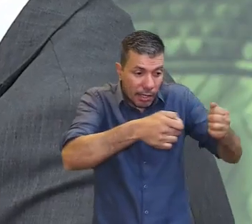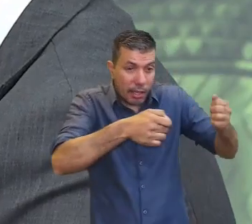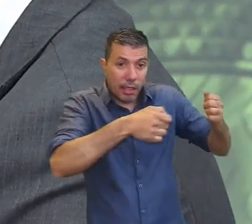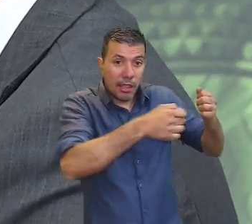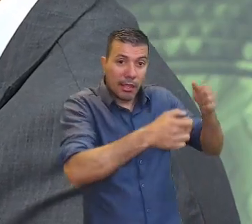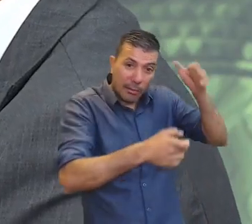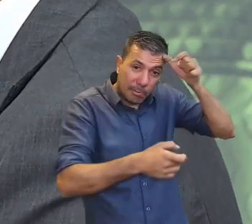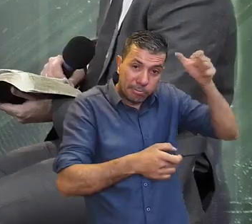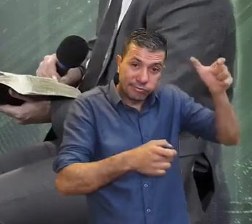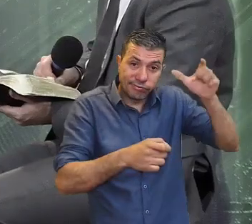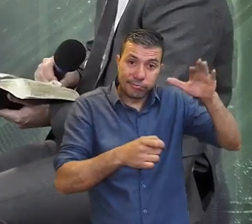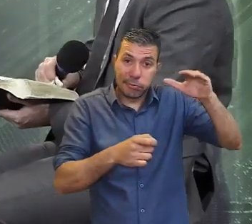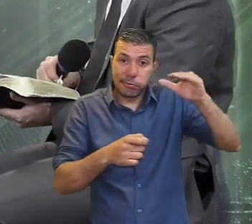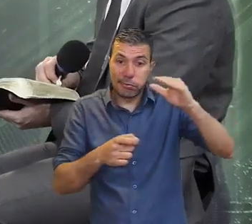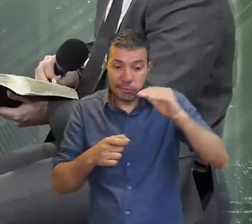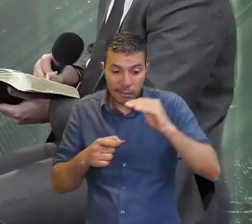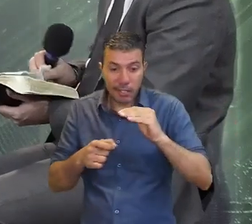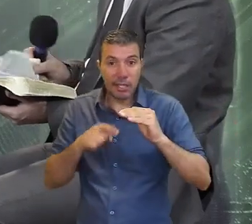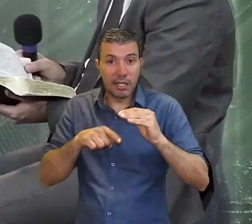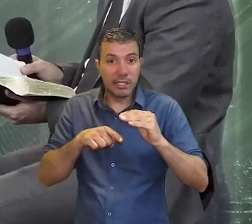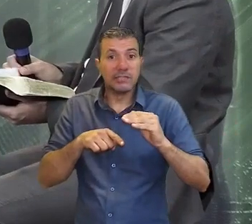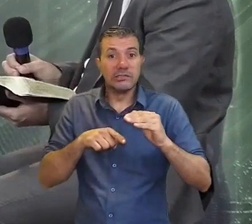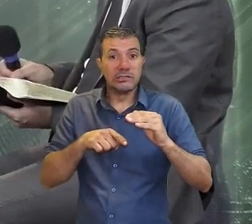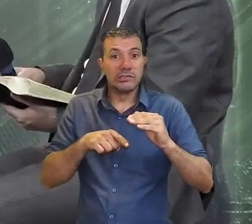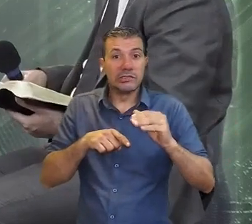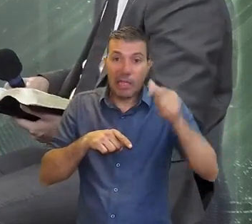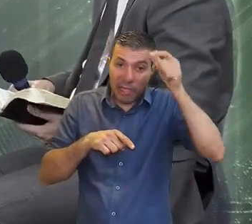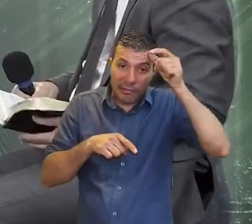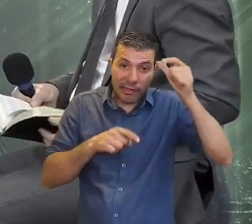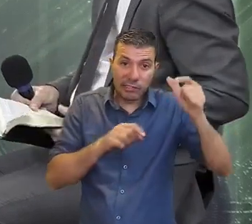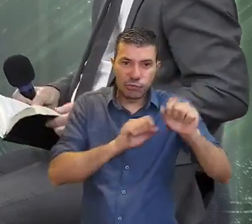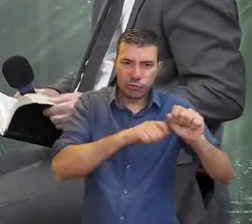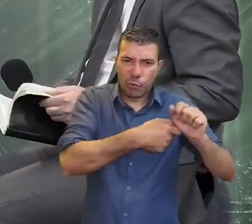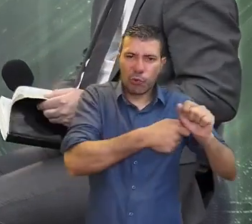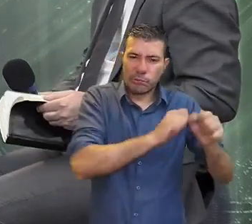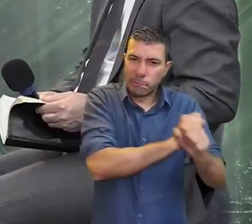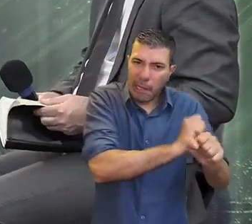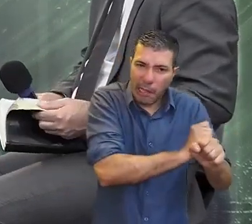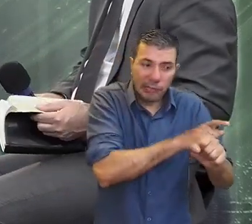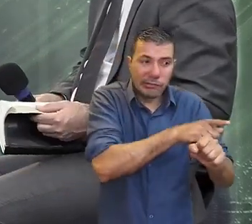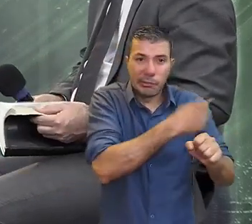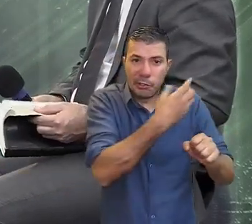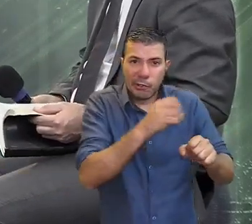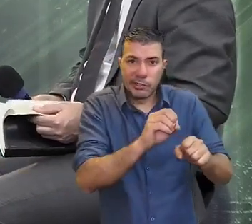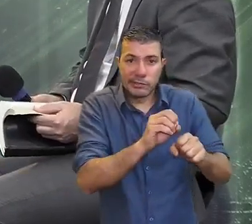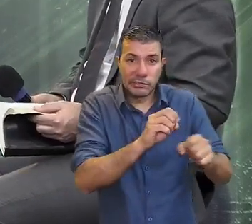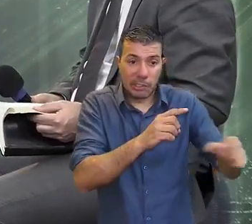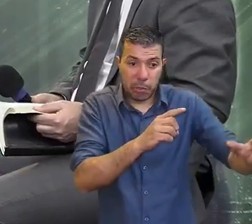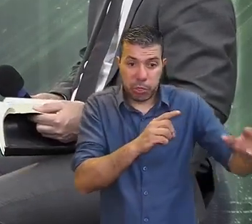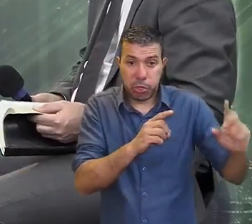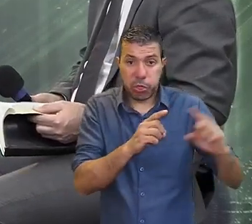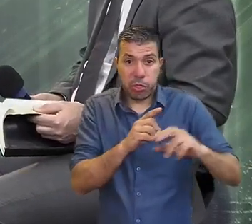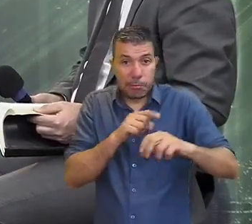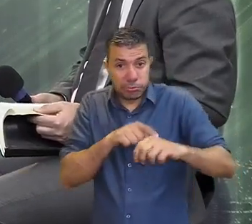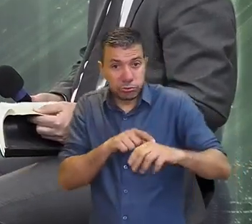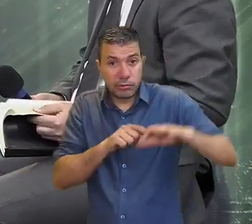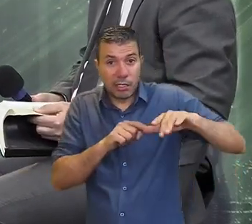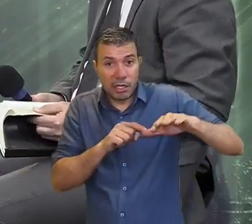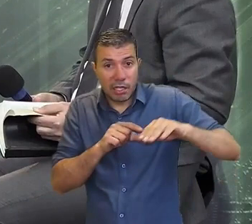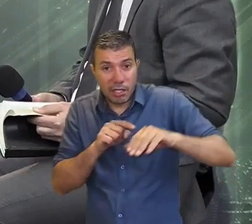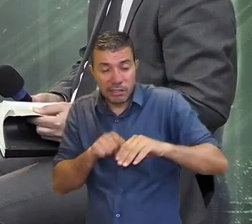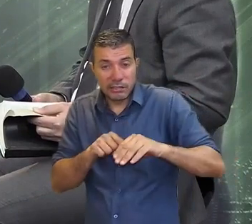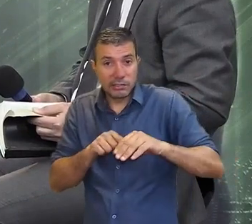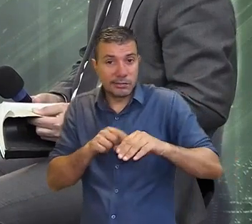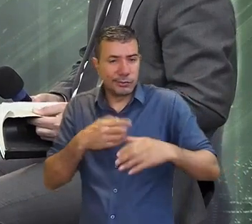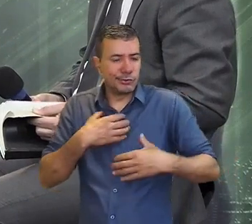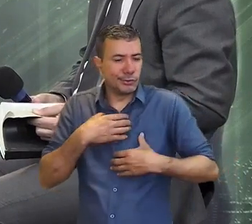também sobre o milênio e a correspondência, o pastor vai explicar daqui a pouco. Eu vou ler agora o verso 9 do capítulo 20 ainda de Apocalipse, que diz assim, ó: aqui está